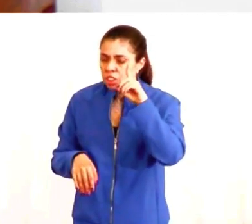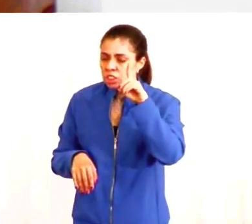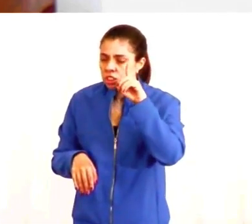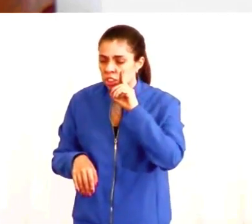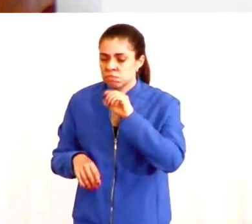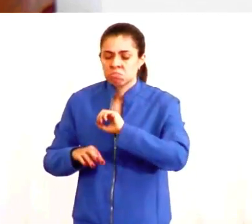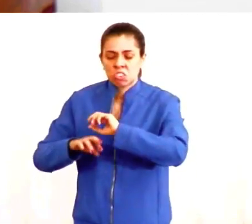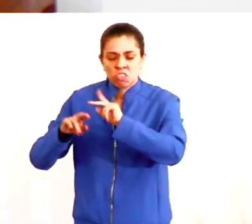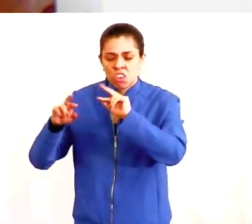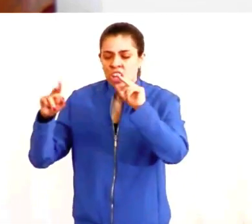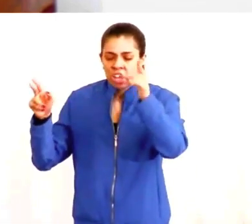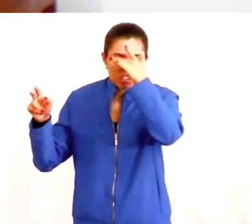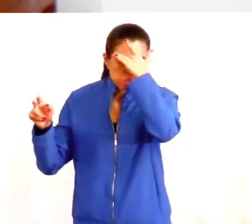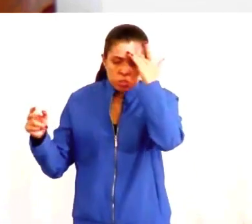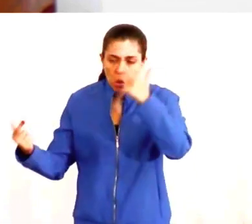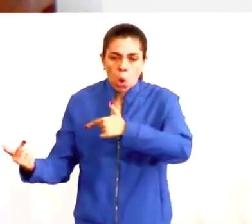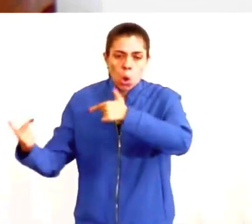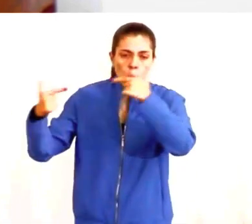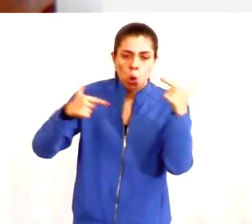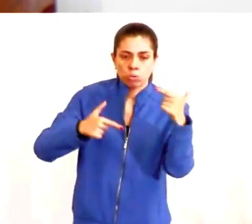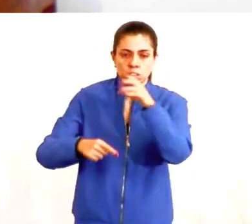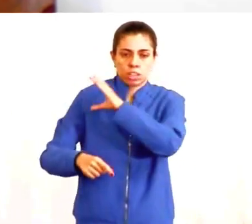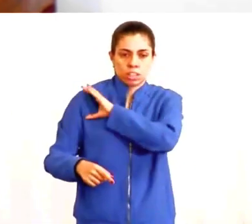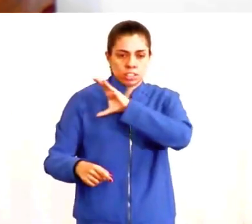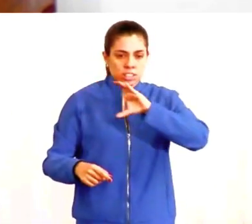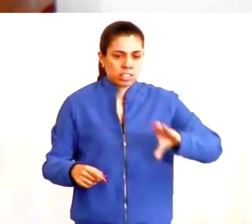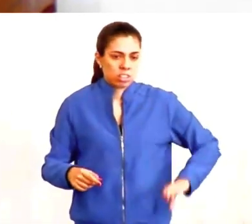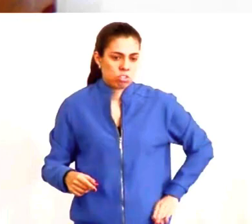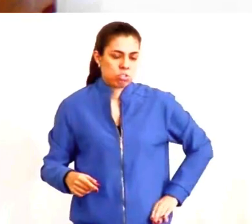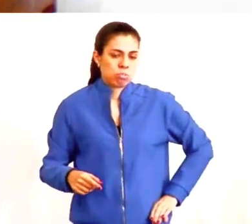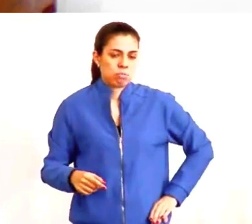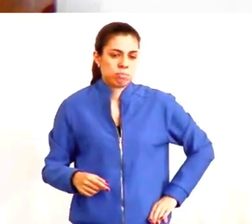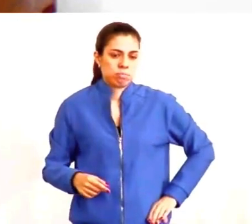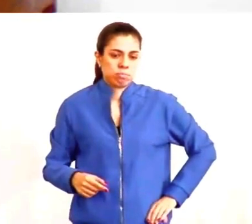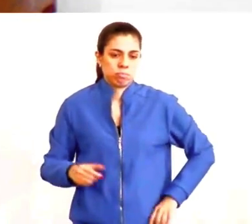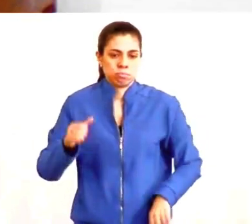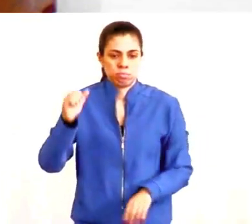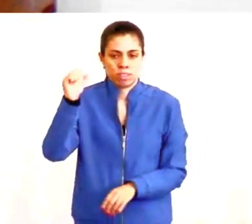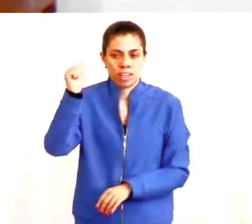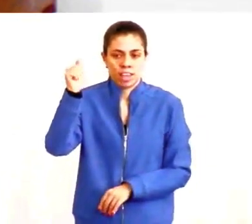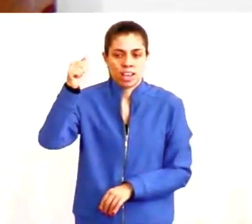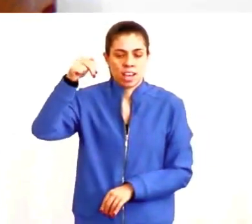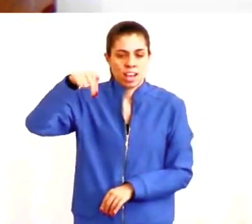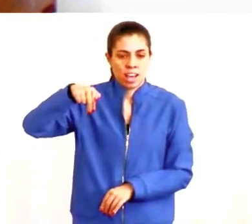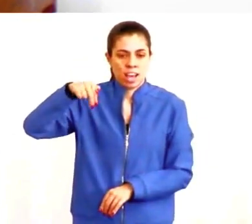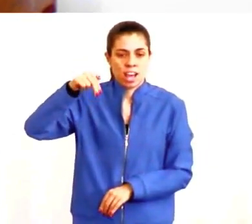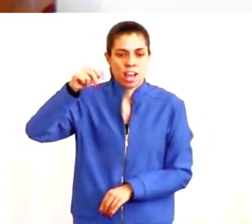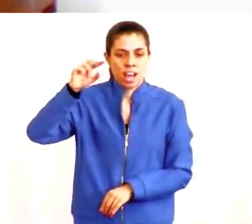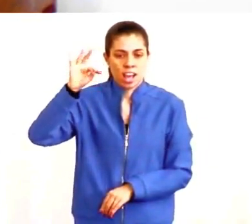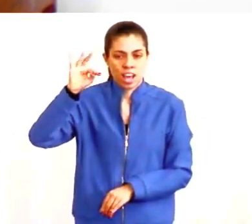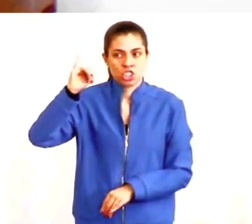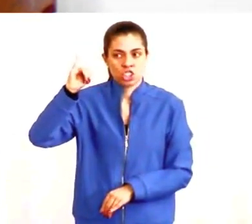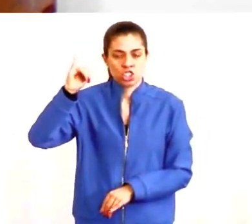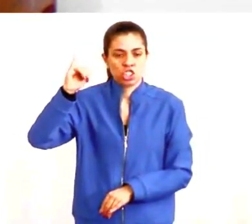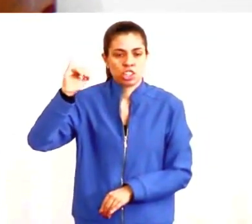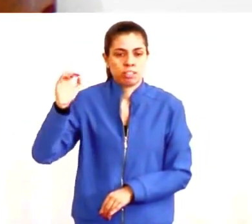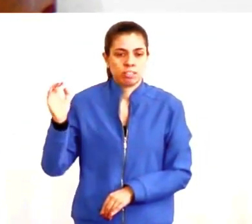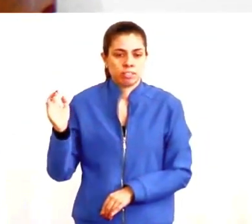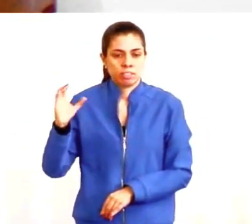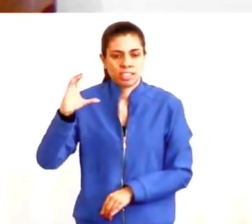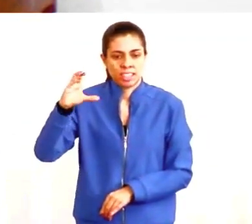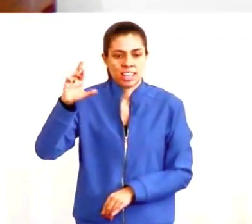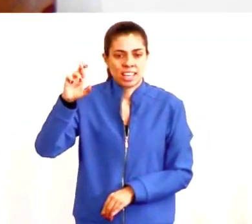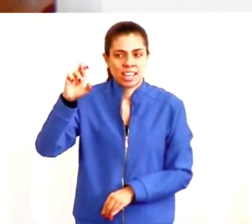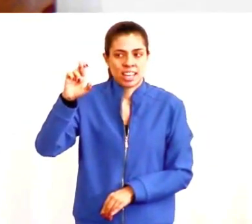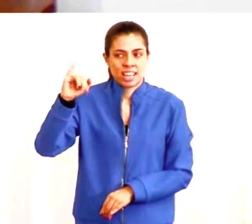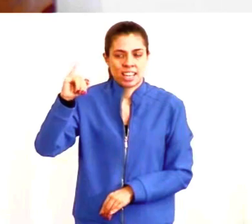sim. Todos crerão de maneira maravilhosa, limpa, ressurgiu. Maurício falava